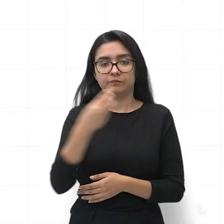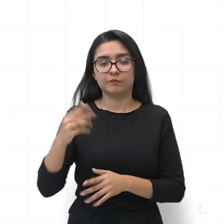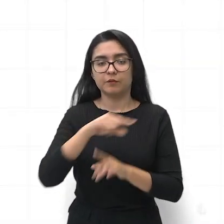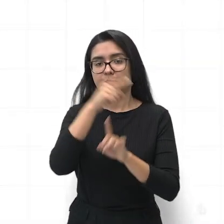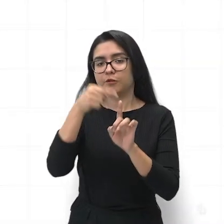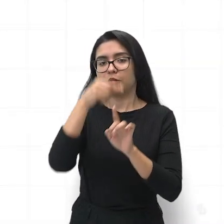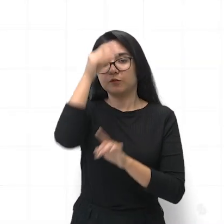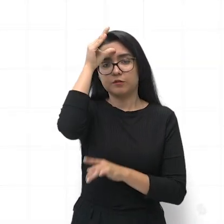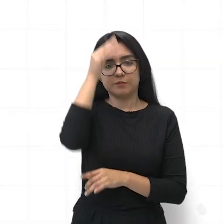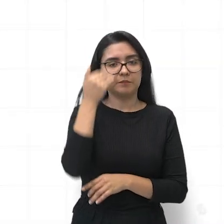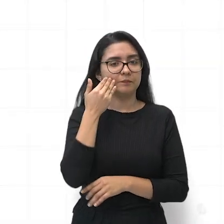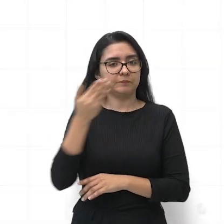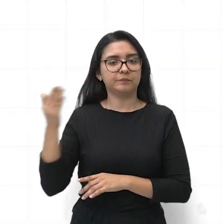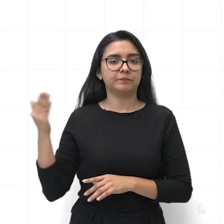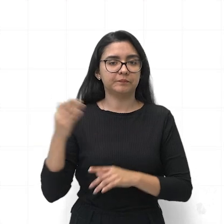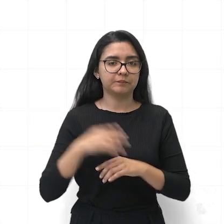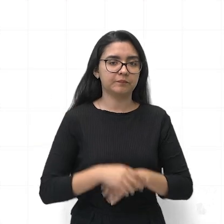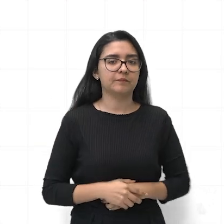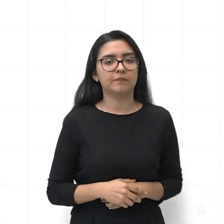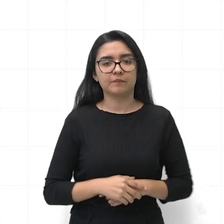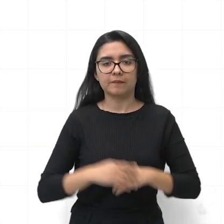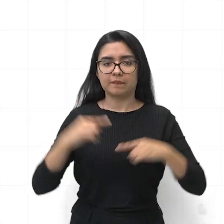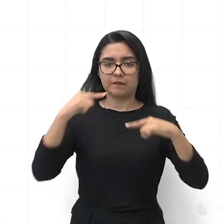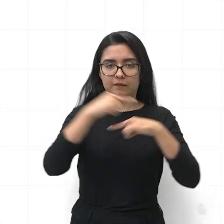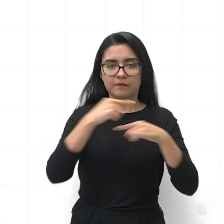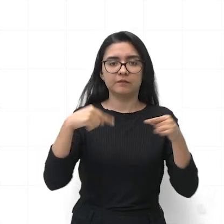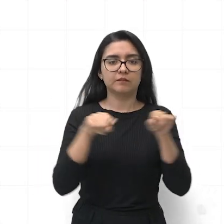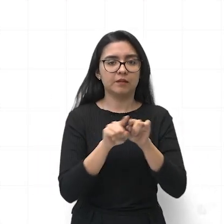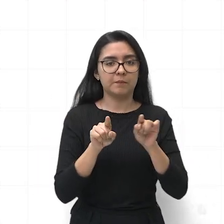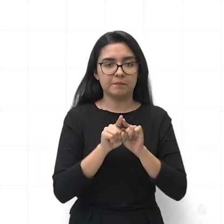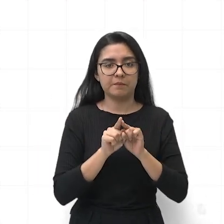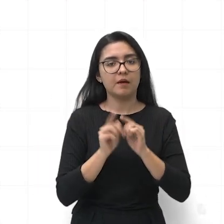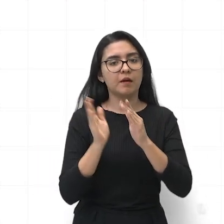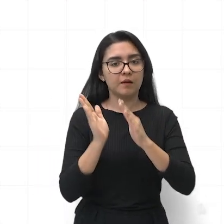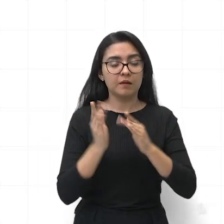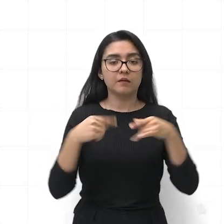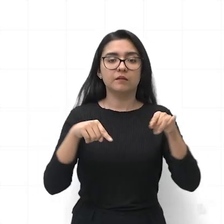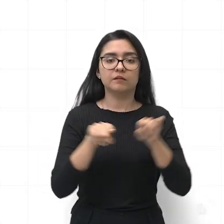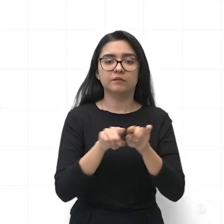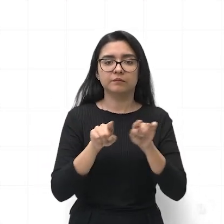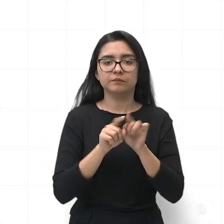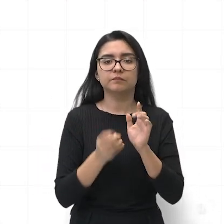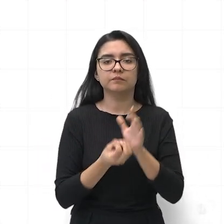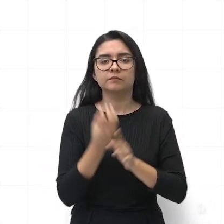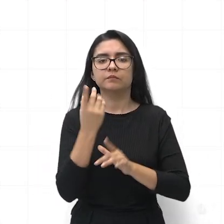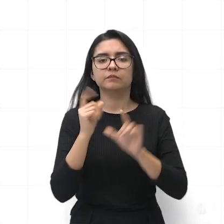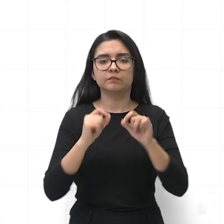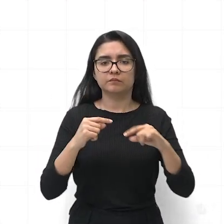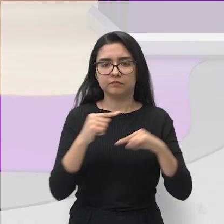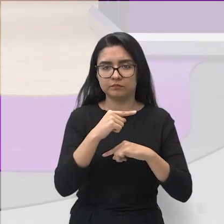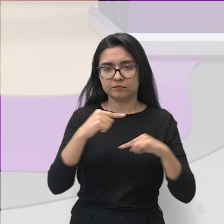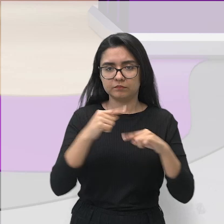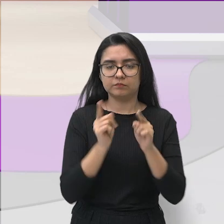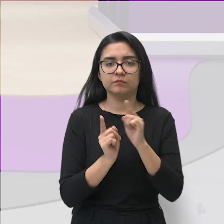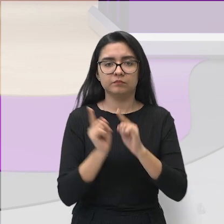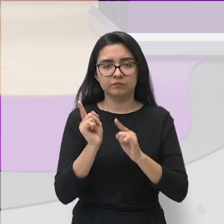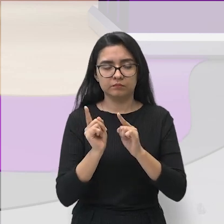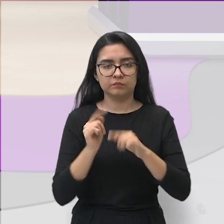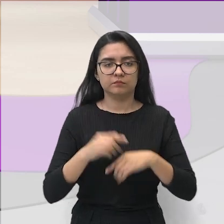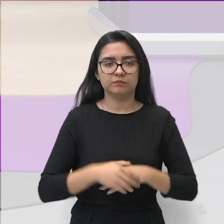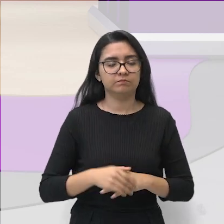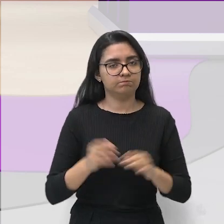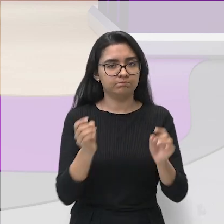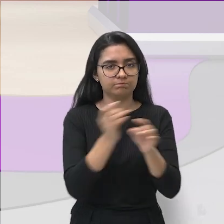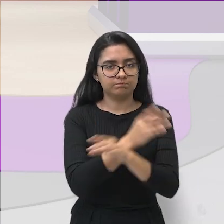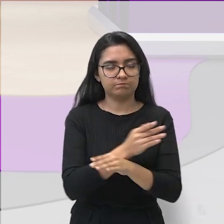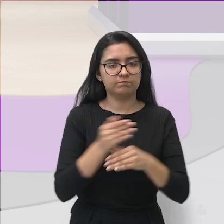como objeto de conhecimento retas paralelas e perpendiculares. Detalhamento, construção de retas paralelas e perpendiculares. Todo